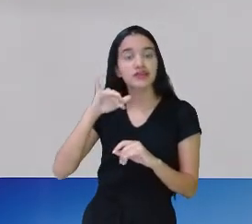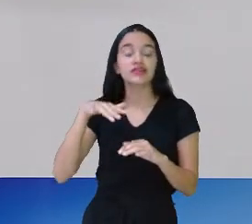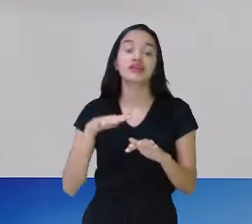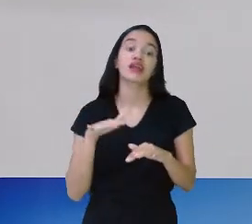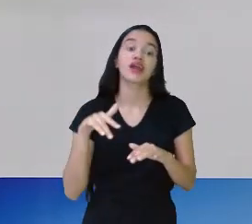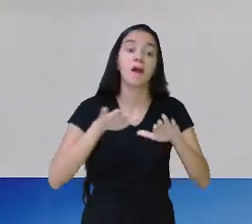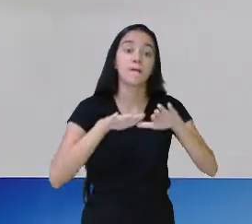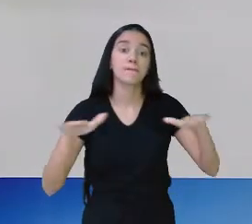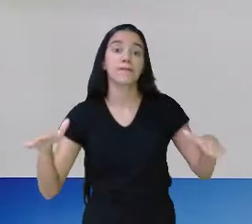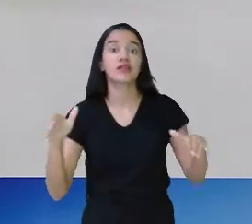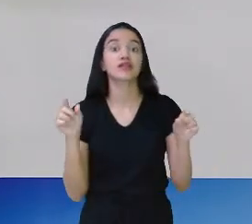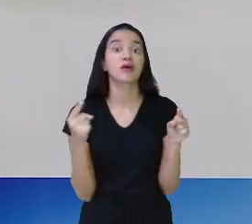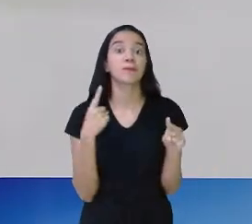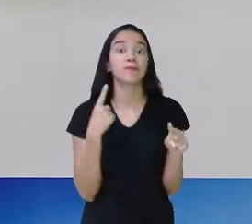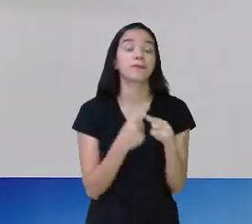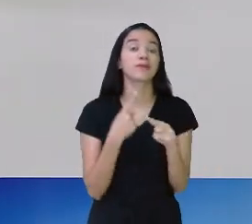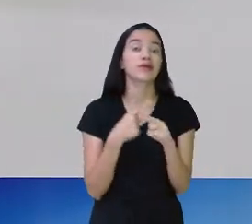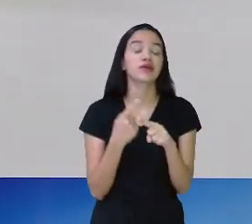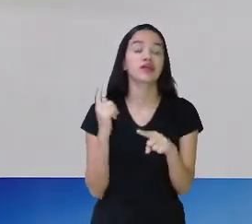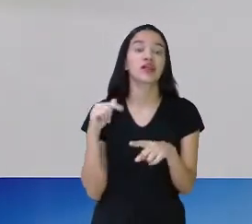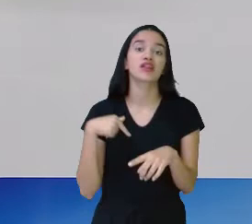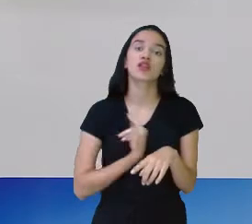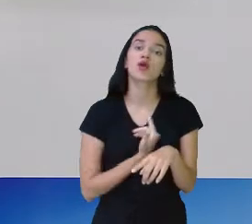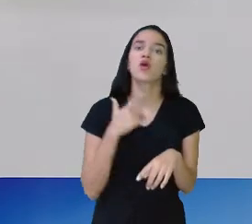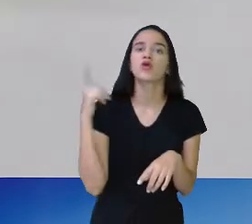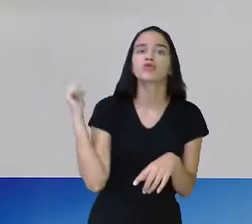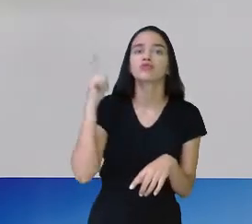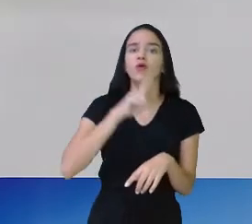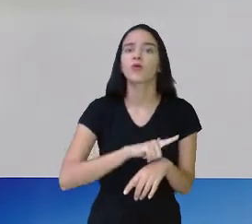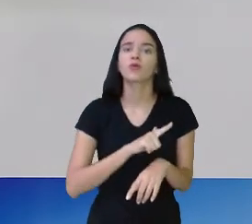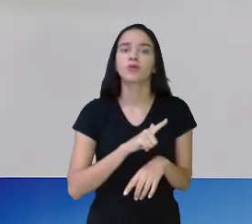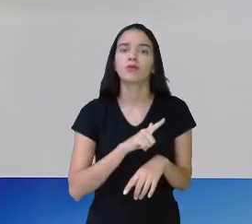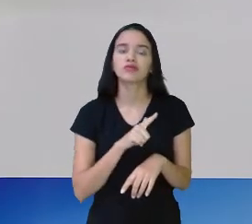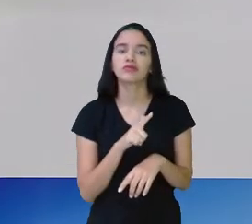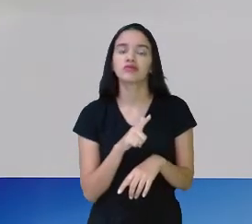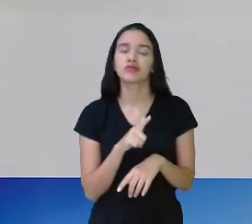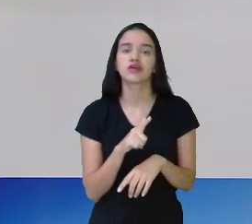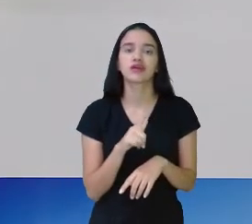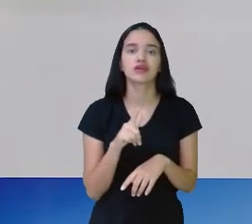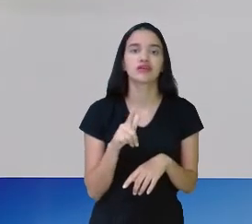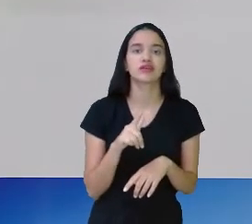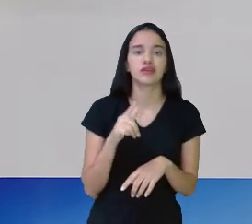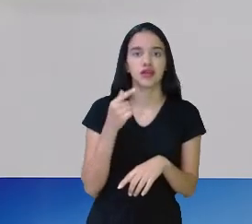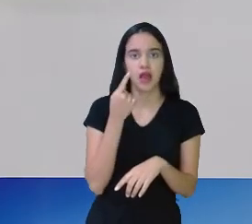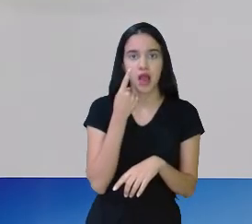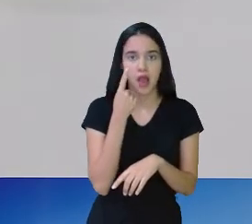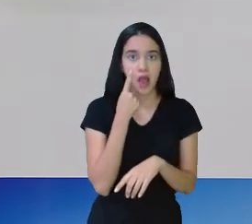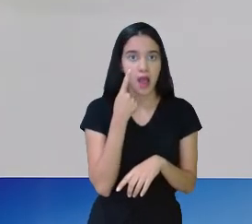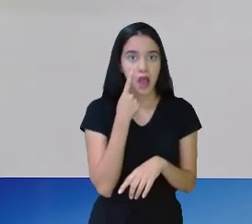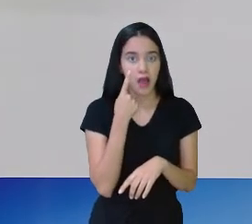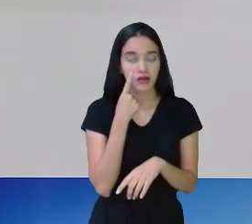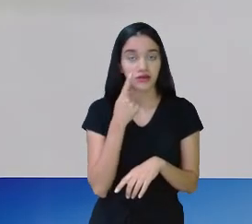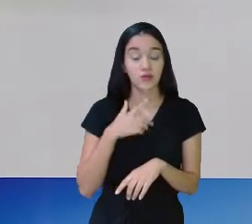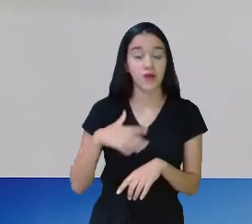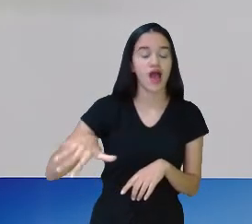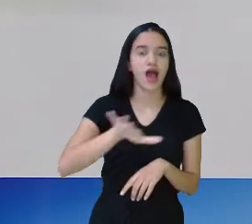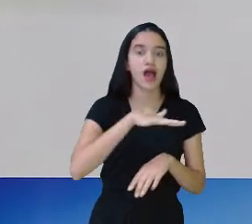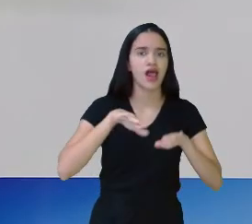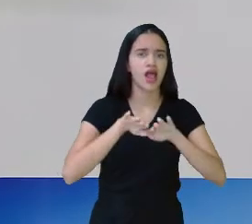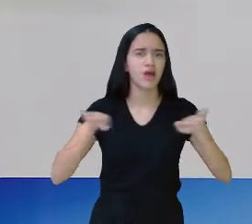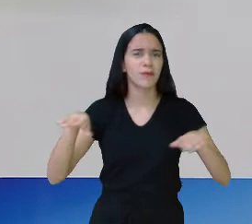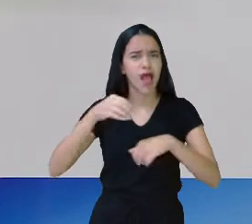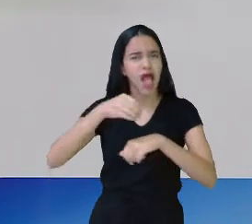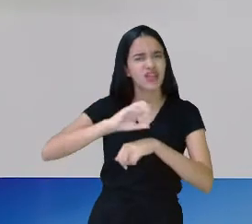planas, porque a gente consegue fazer numa superfície plana. Isso é uma diquinha